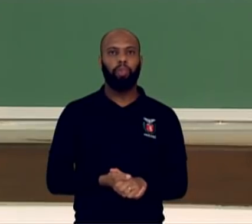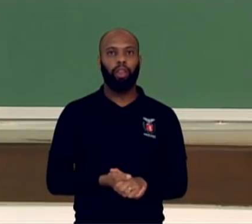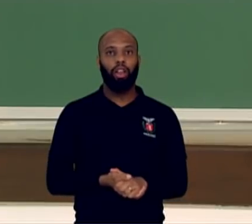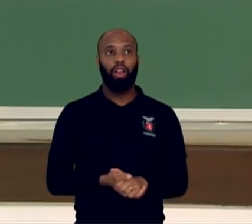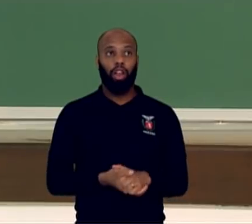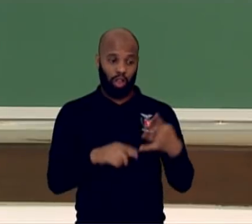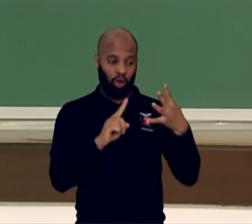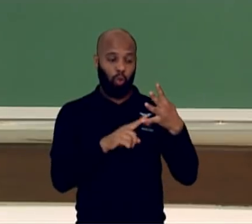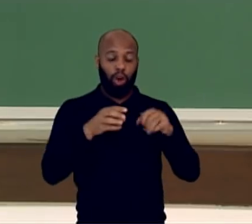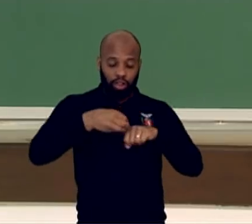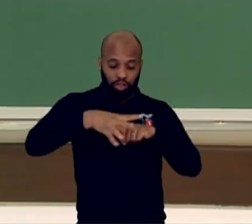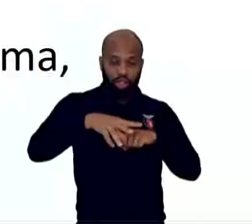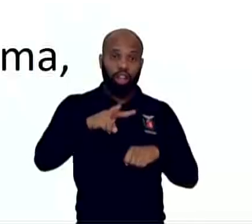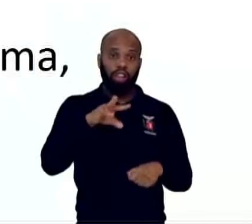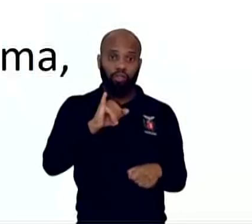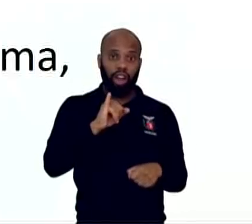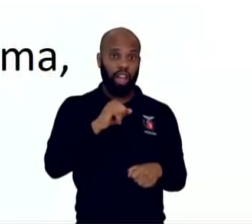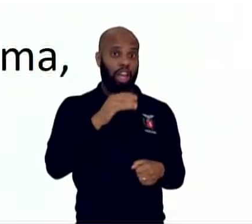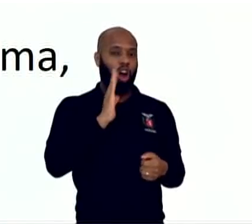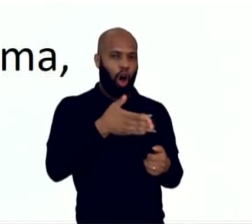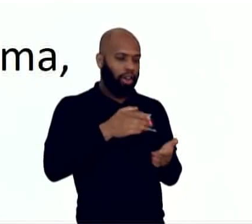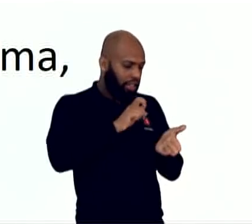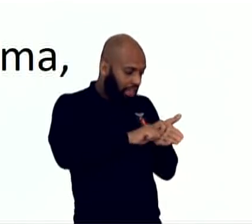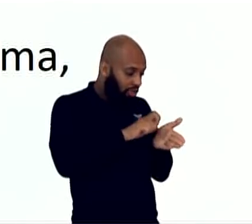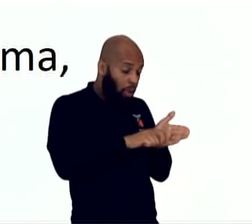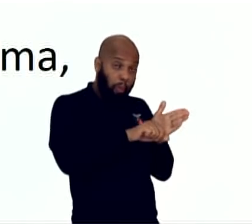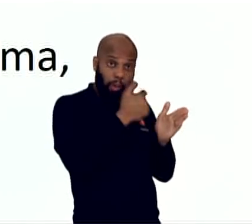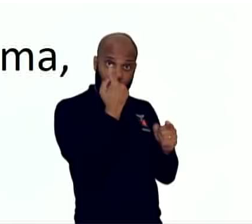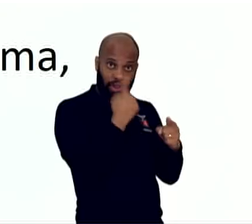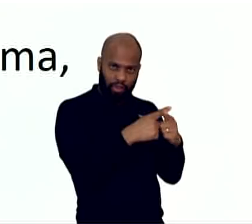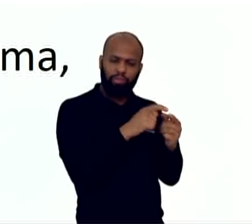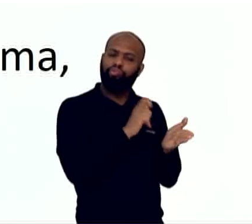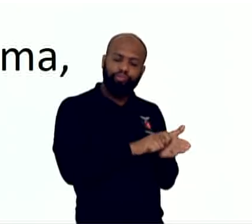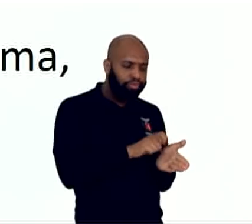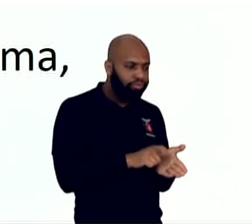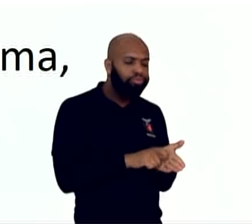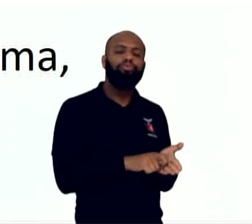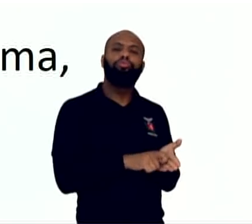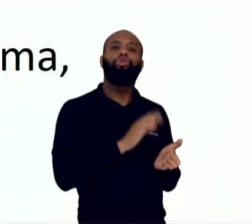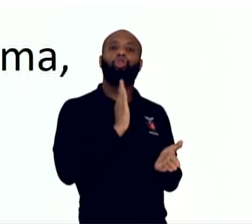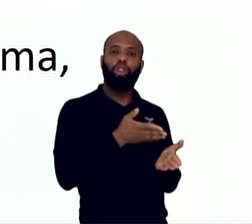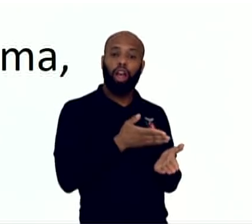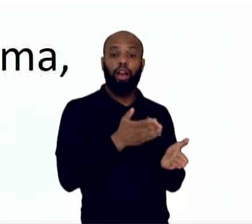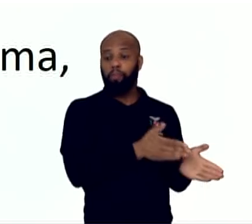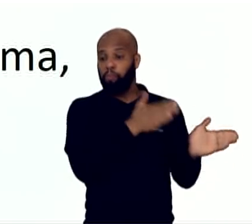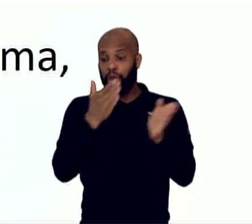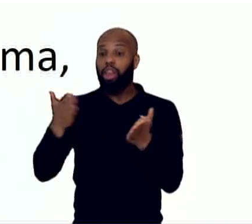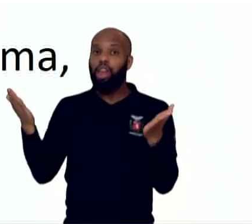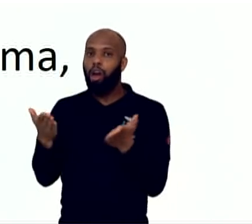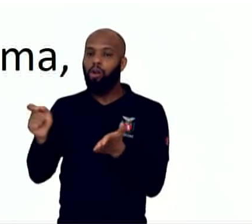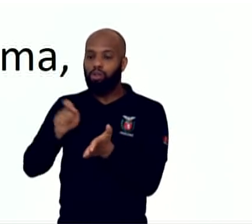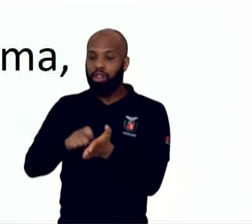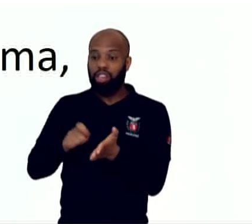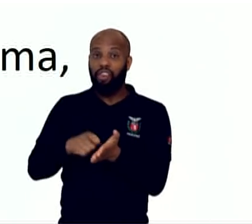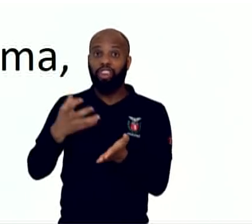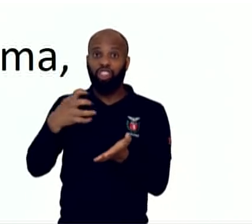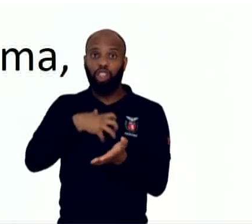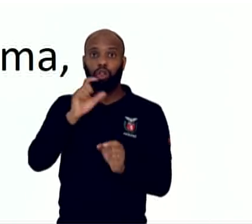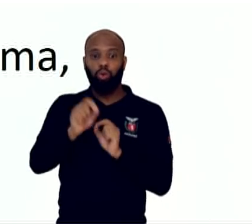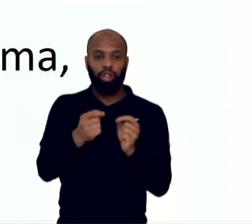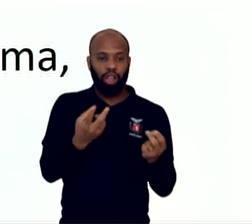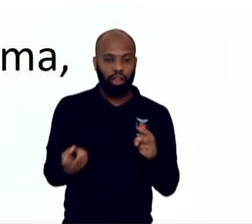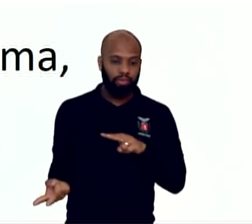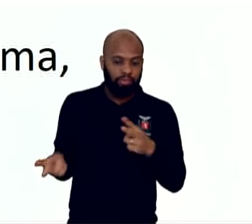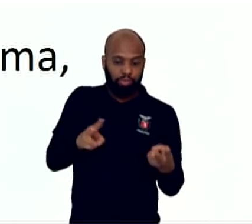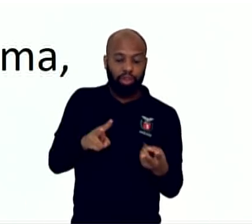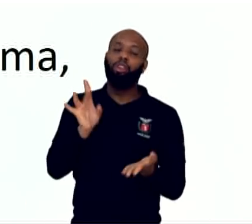4, você vai reescrever o poema. Já fez o poema, fez o esboço, um rascunho? Agora você vai reescrever. Vai aprimorar